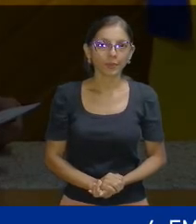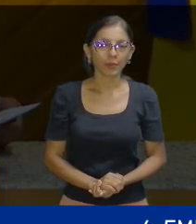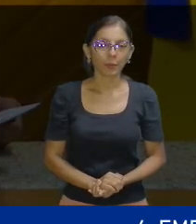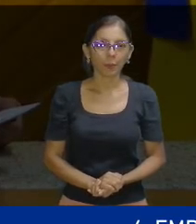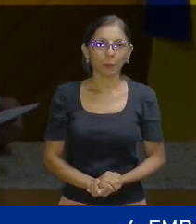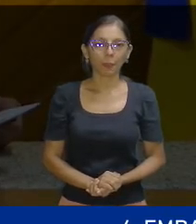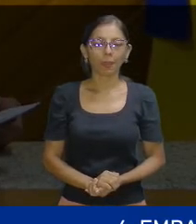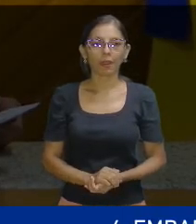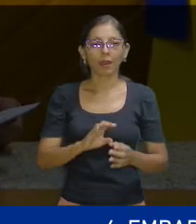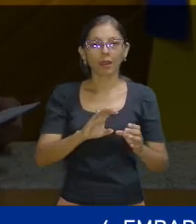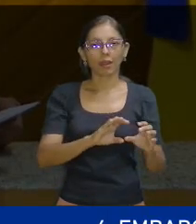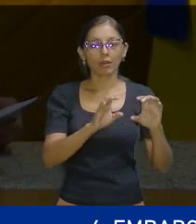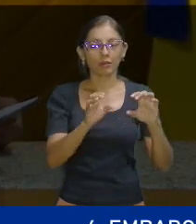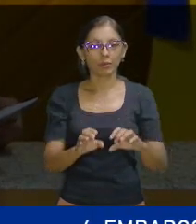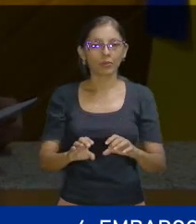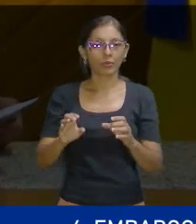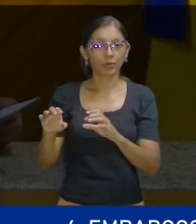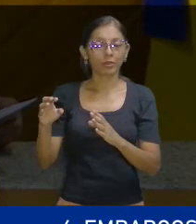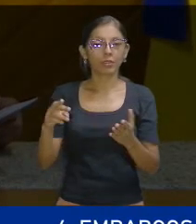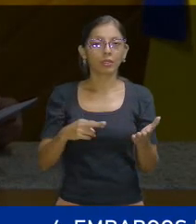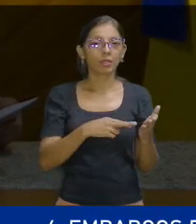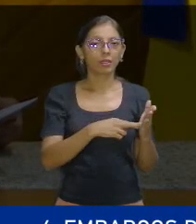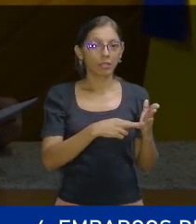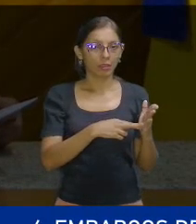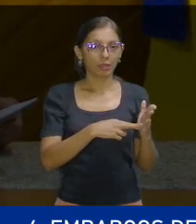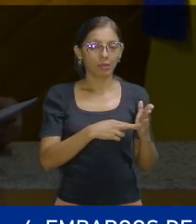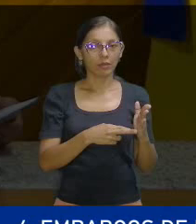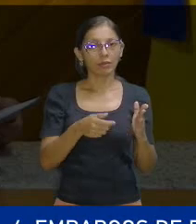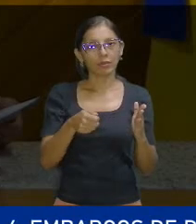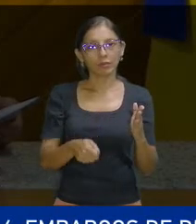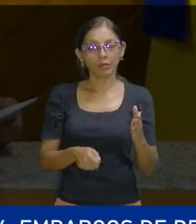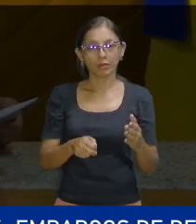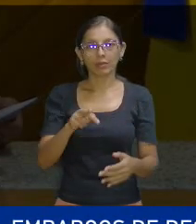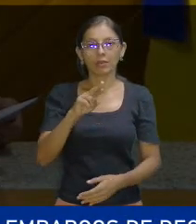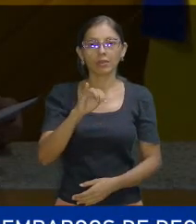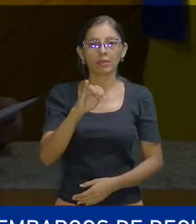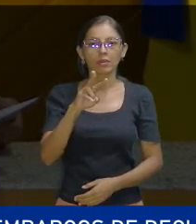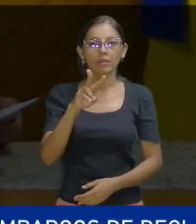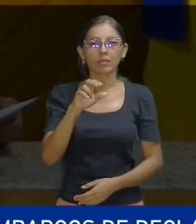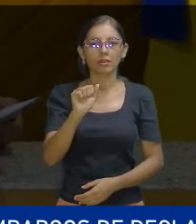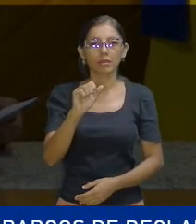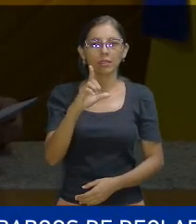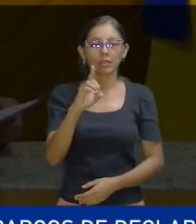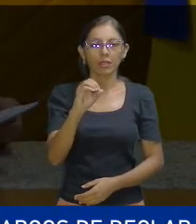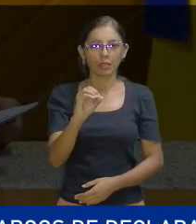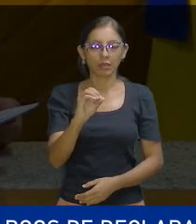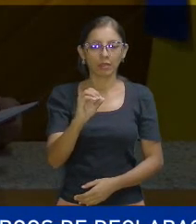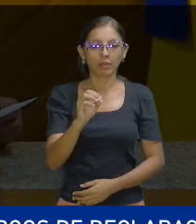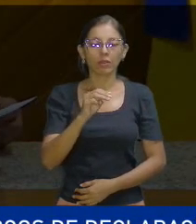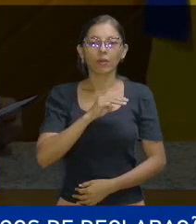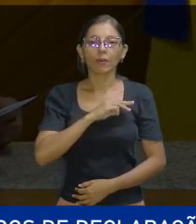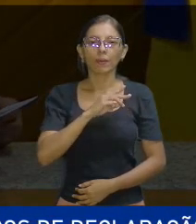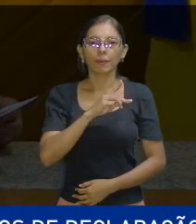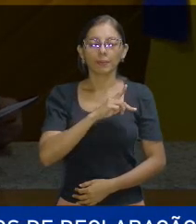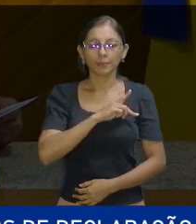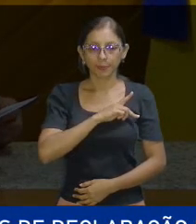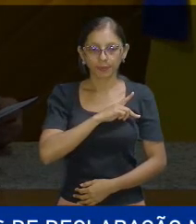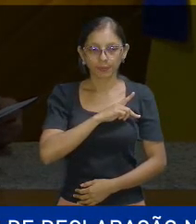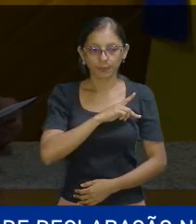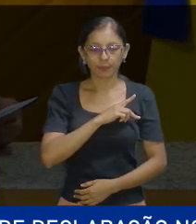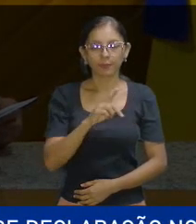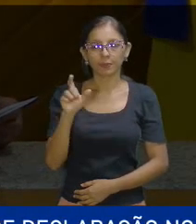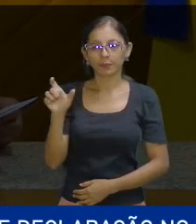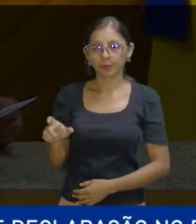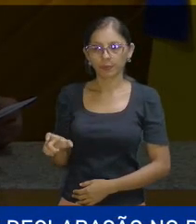2024, origem Calçuene. O relator é o juiz Rivaldo Valente, embargante Ministério Público Eleitoral e embargado Alando